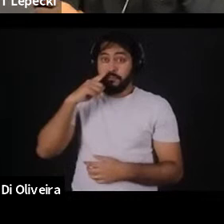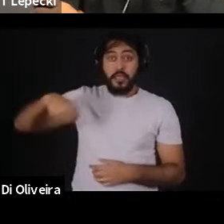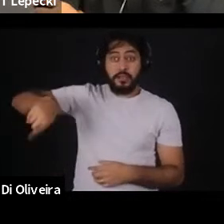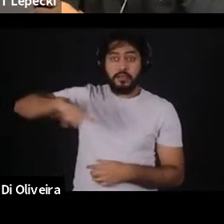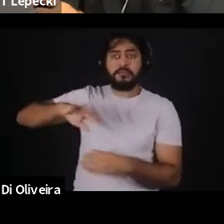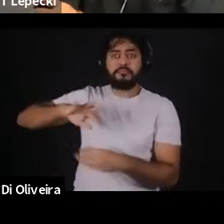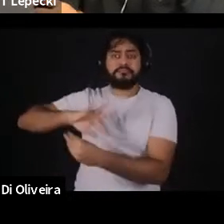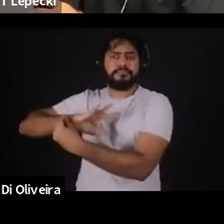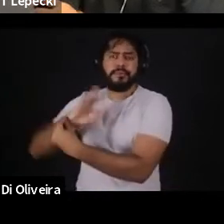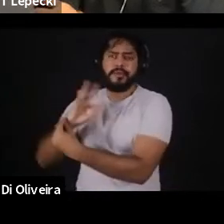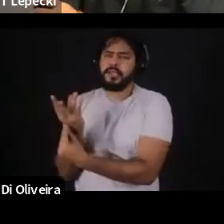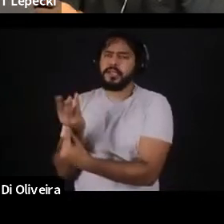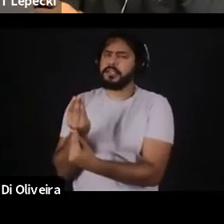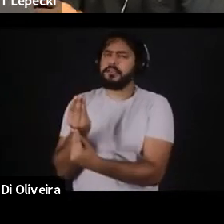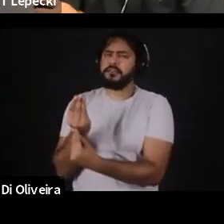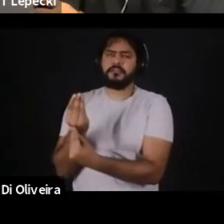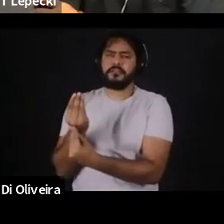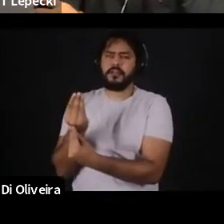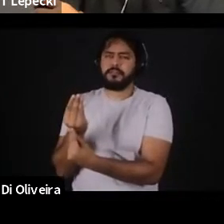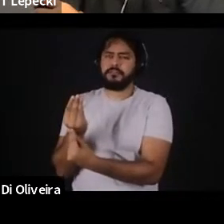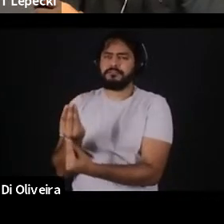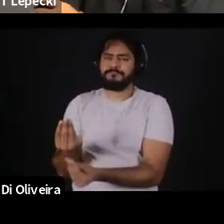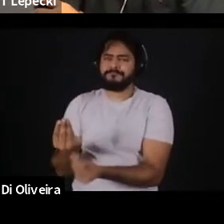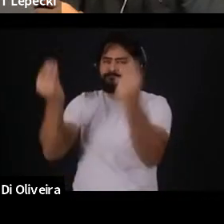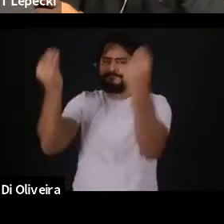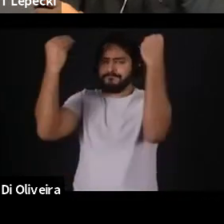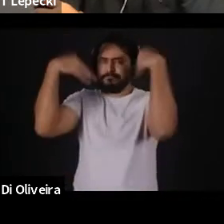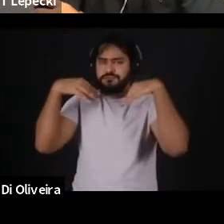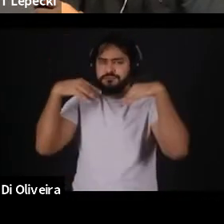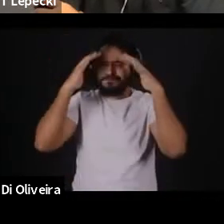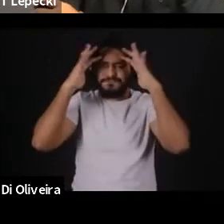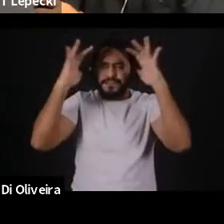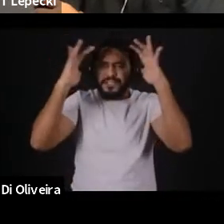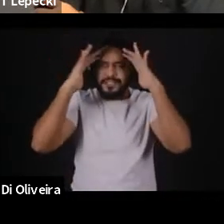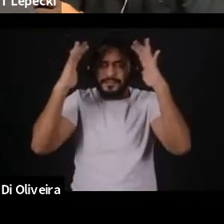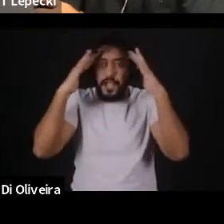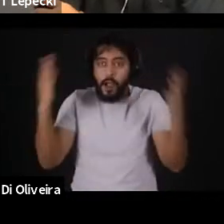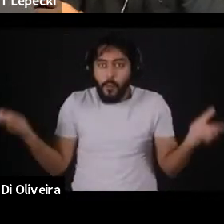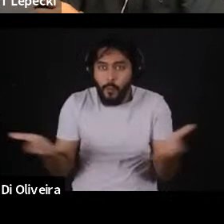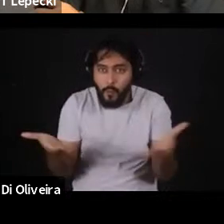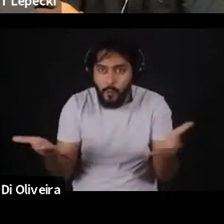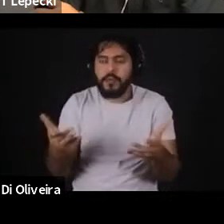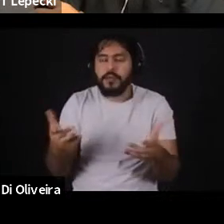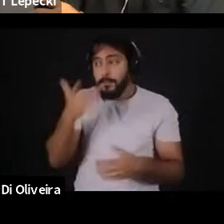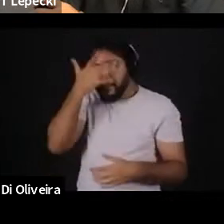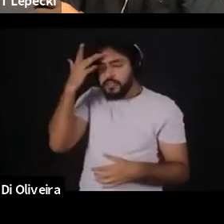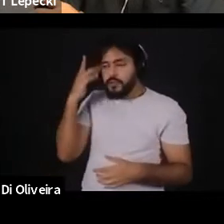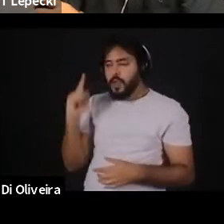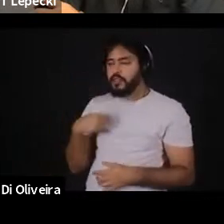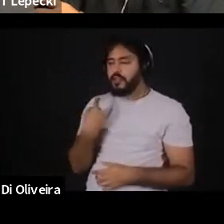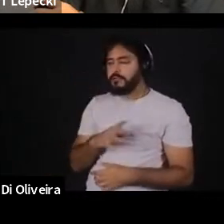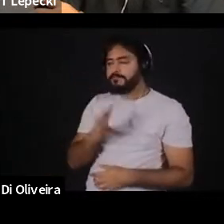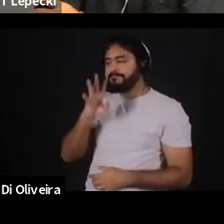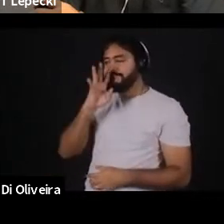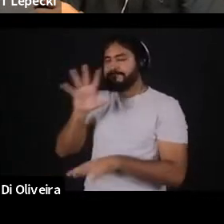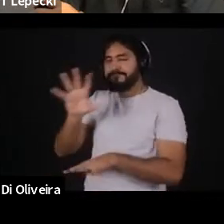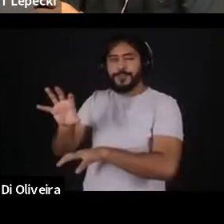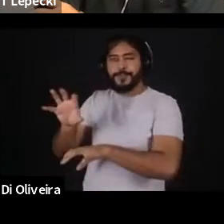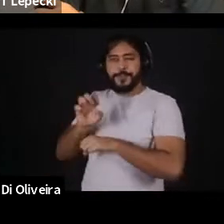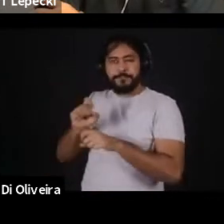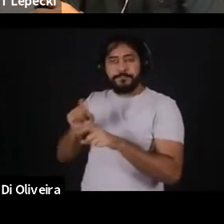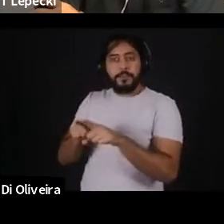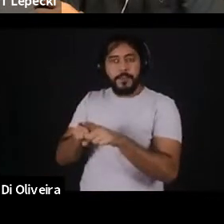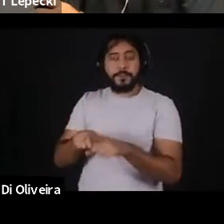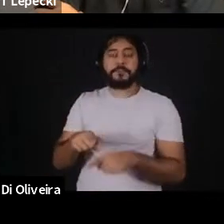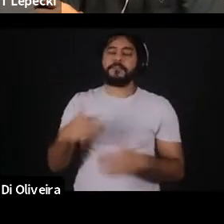estão articulando pensamentos também agora no presente e são pessoas que a gente admira e também tem olhado para o trabalho. Agradecer ao Lepec por ter